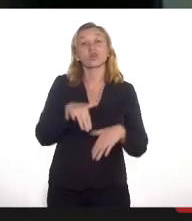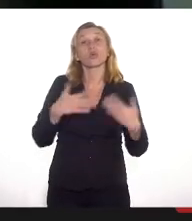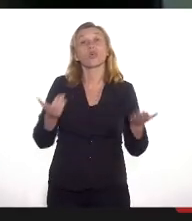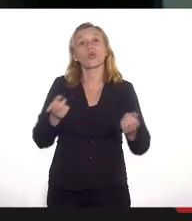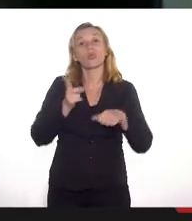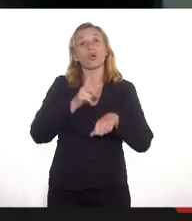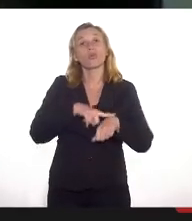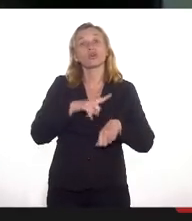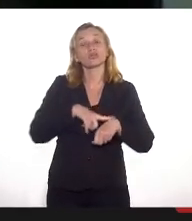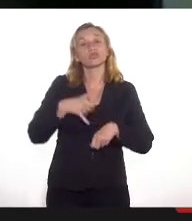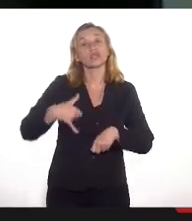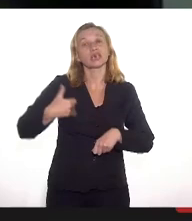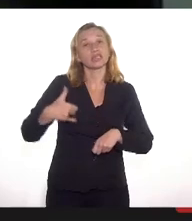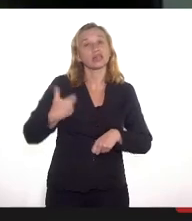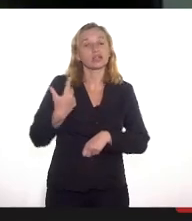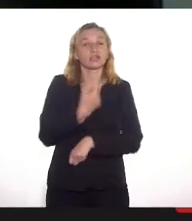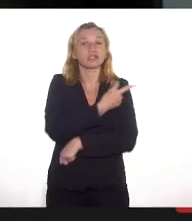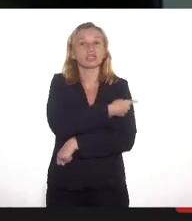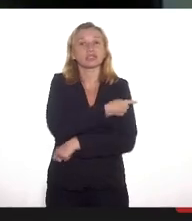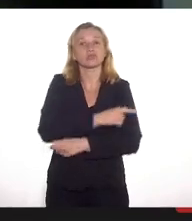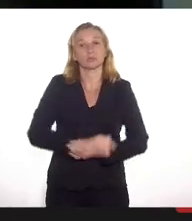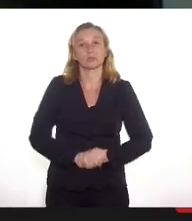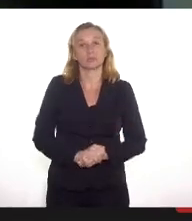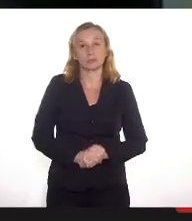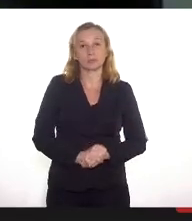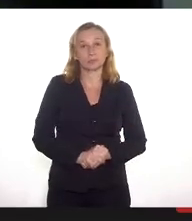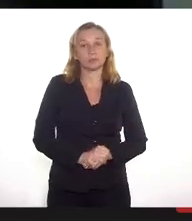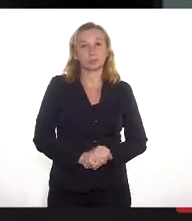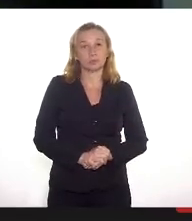momento da idade na vacinação